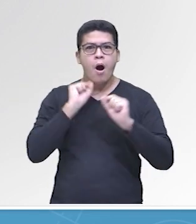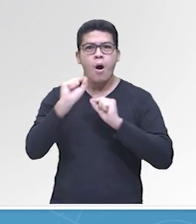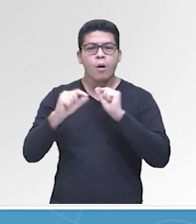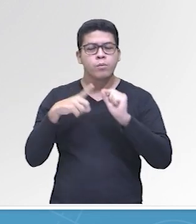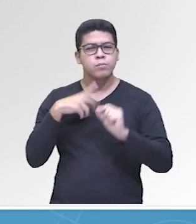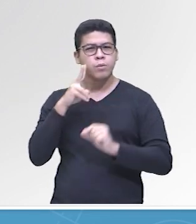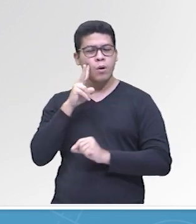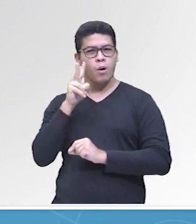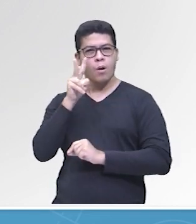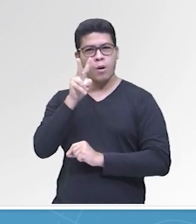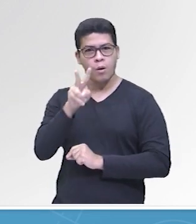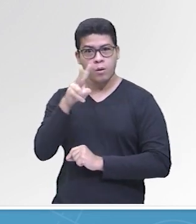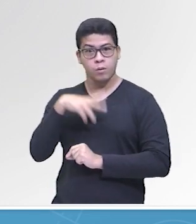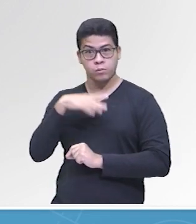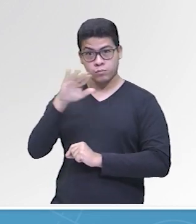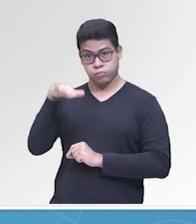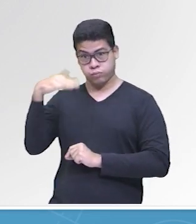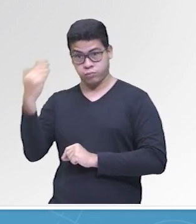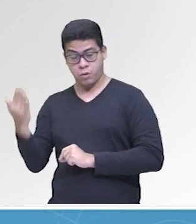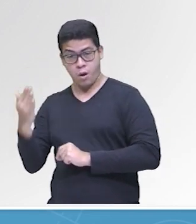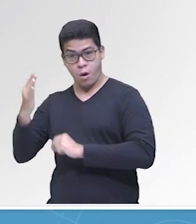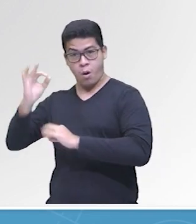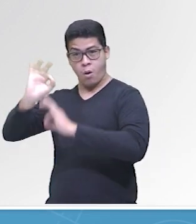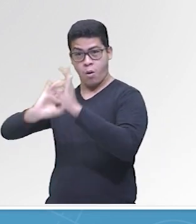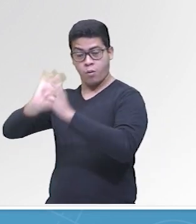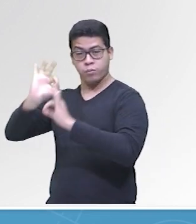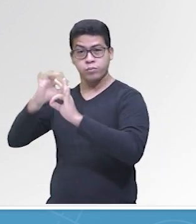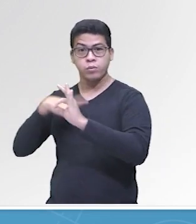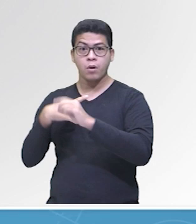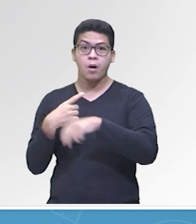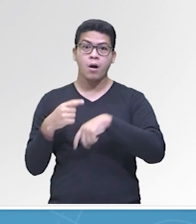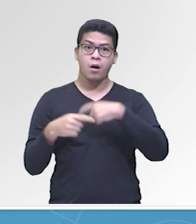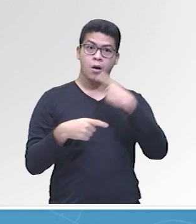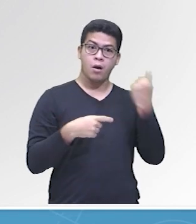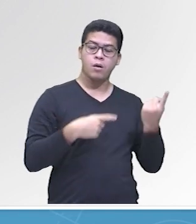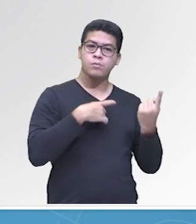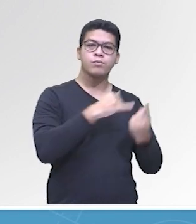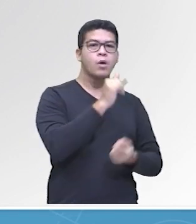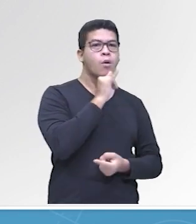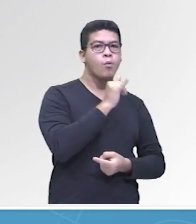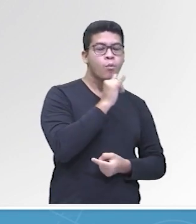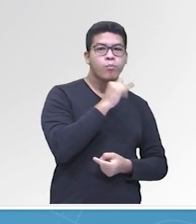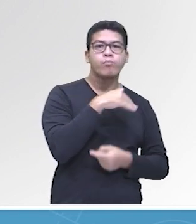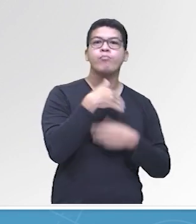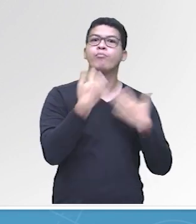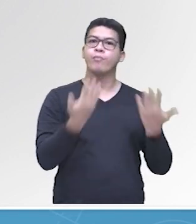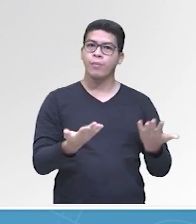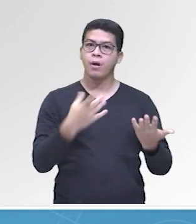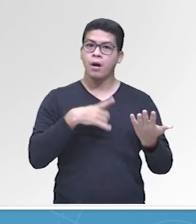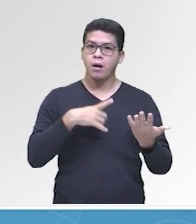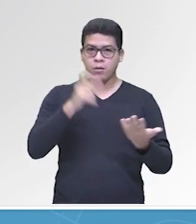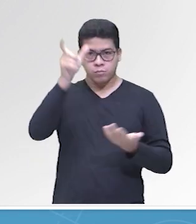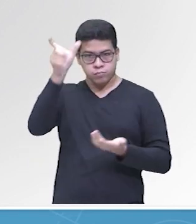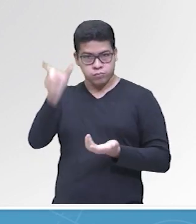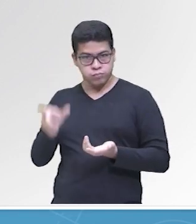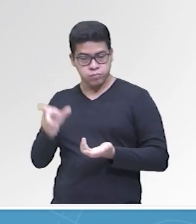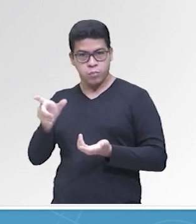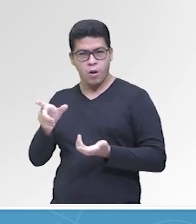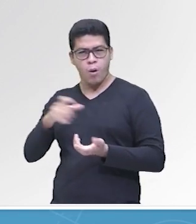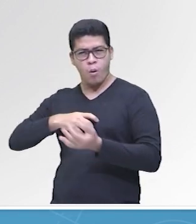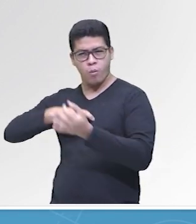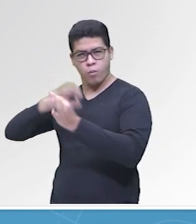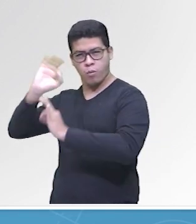tabela, você tem do lado o nível de organização, do outro você tem um exemplo. Então, aonde tem o nível de organização,